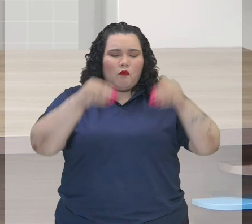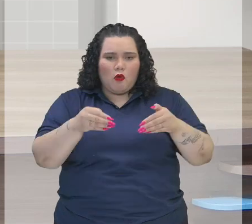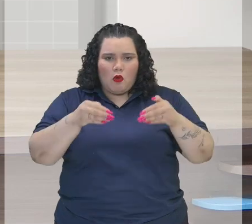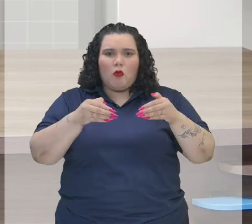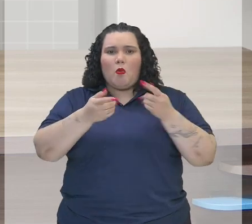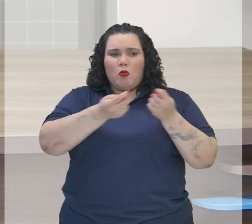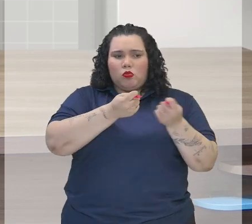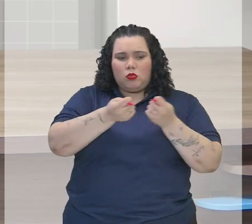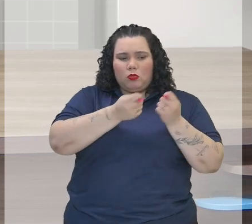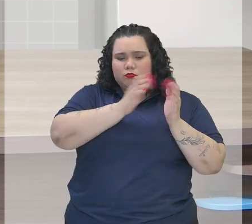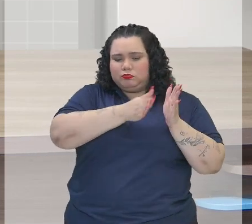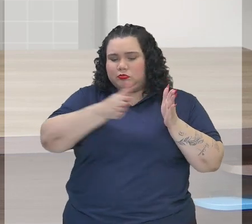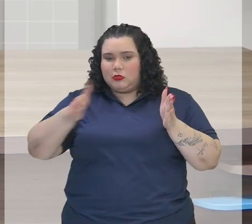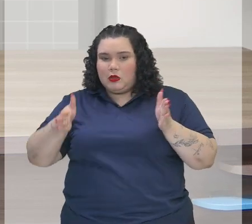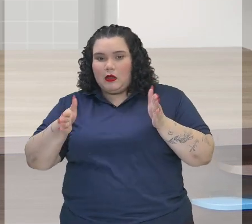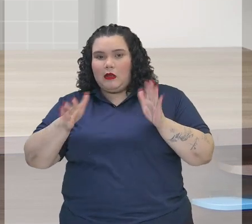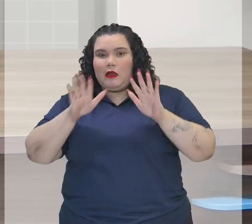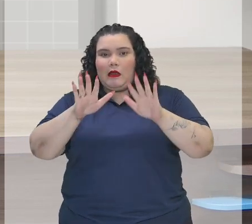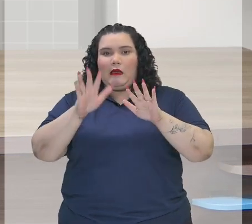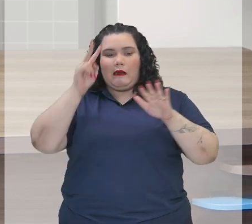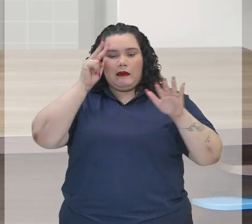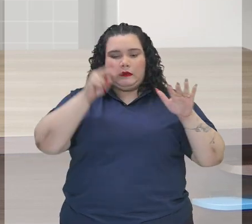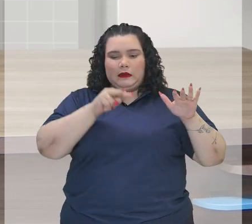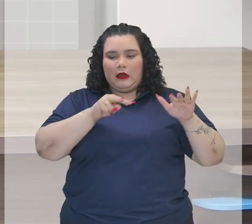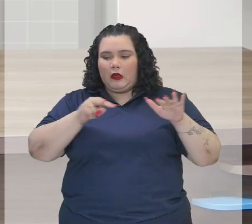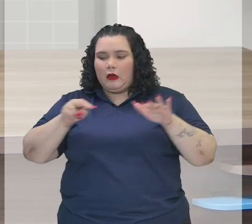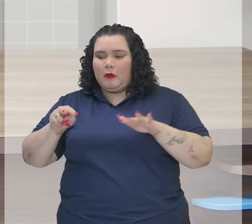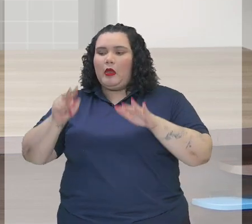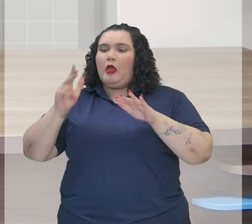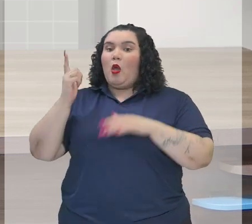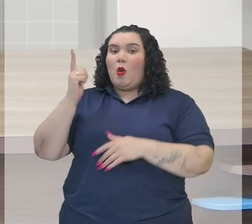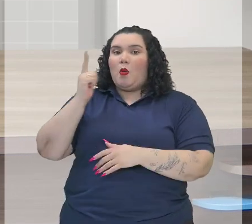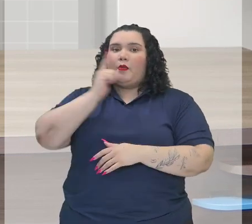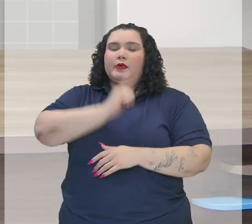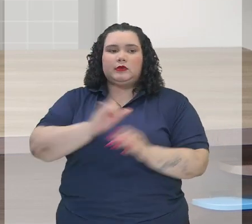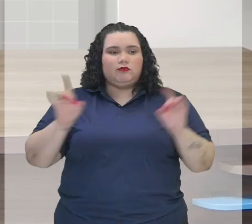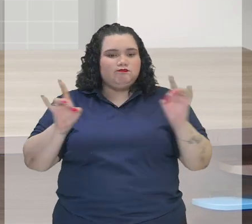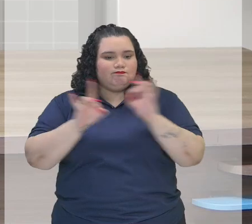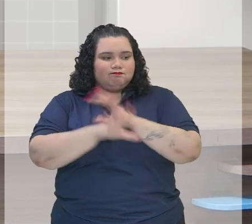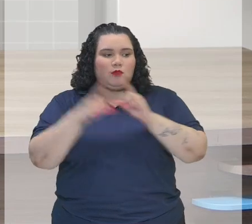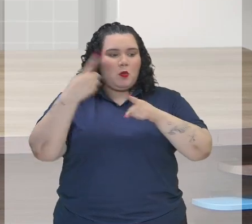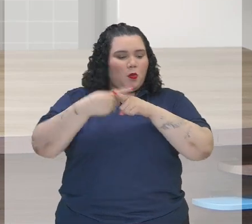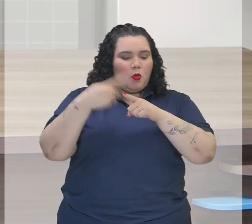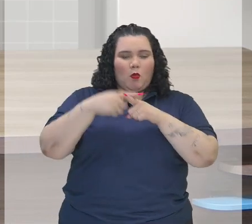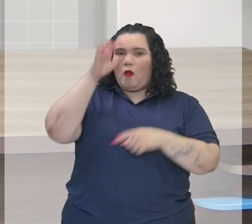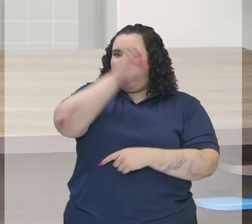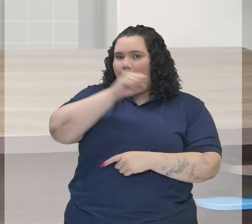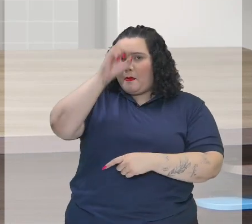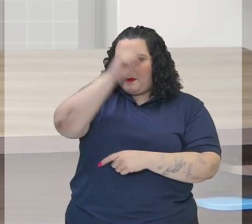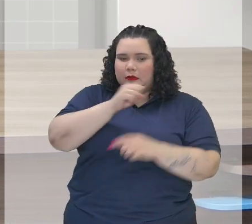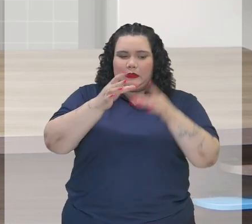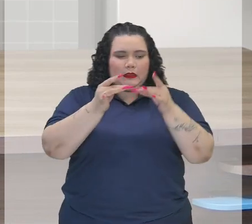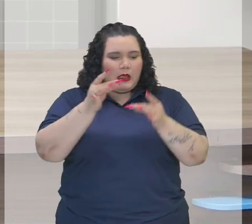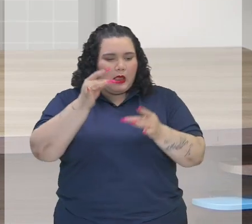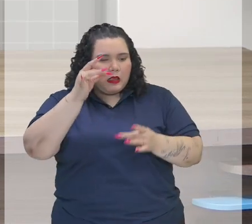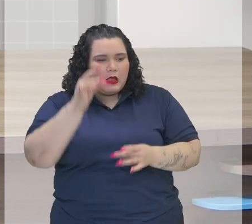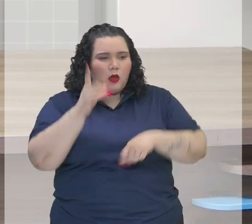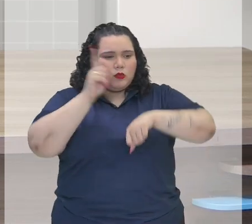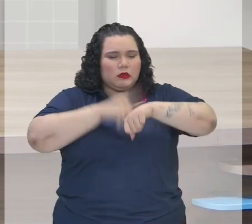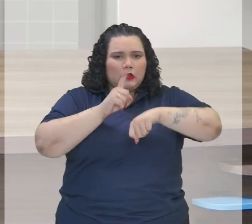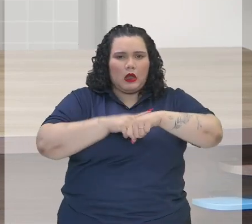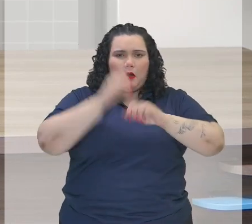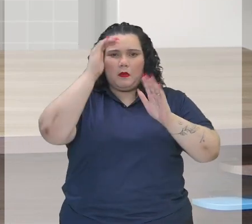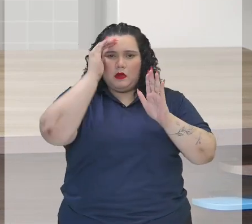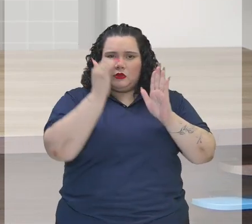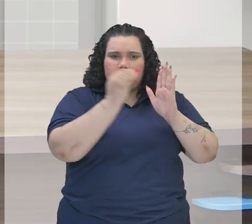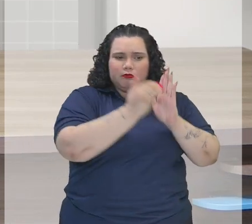no final da semana, ele, consegui aprender, porque eu planejei, eu fiz tudo direitinho, segui ali os meus horários,